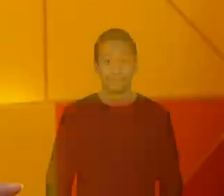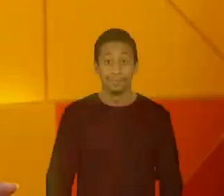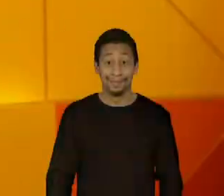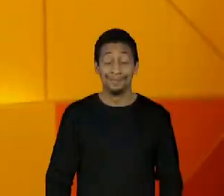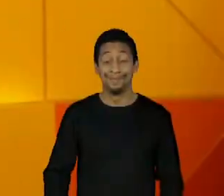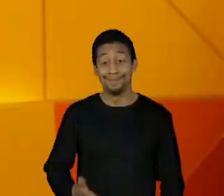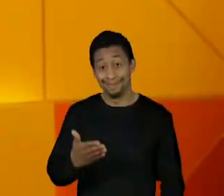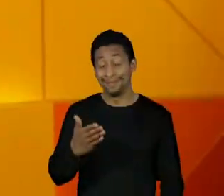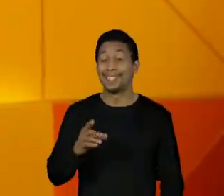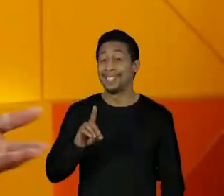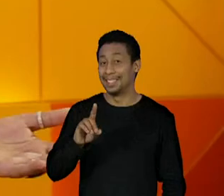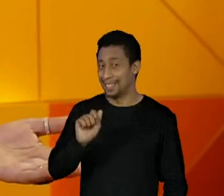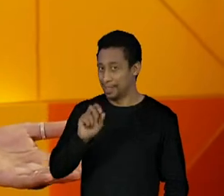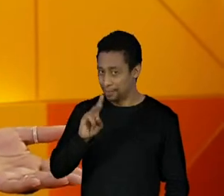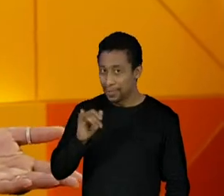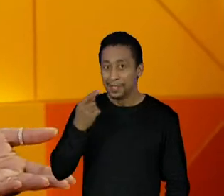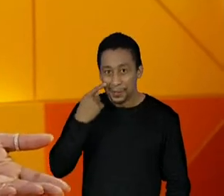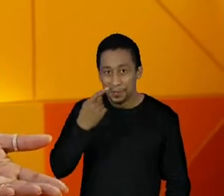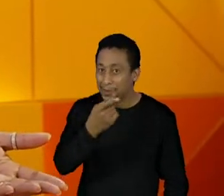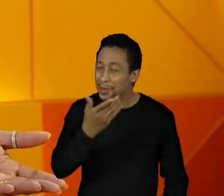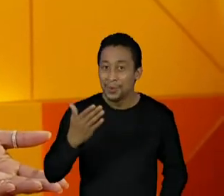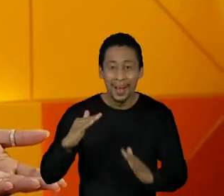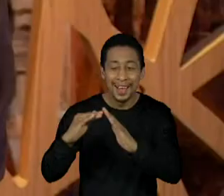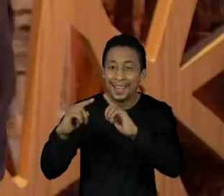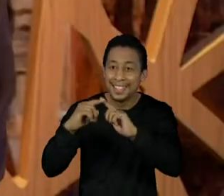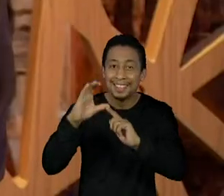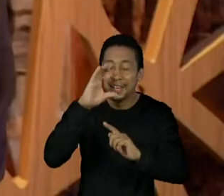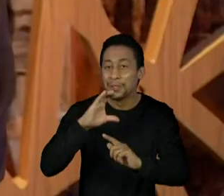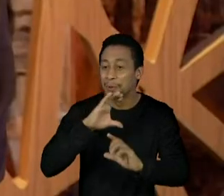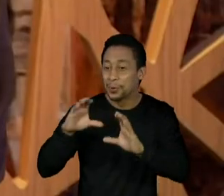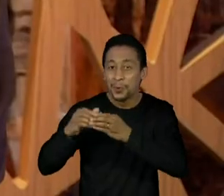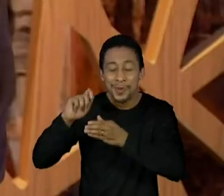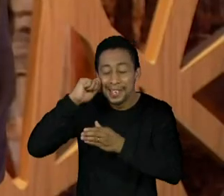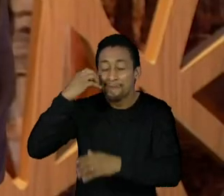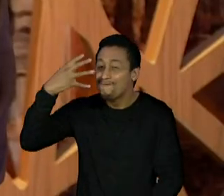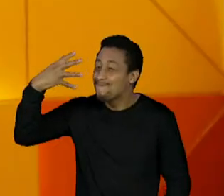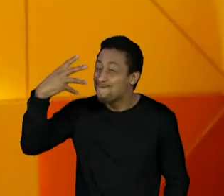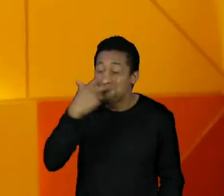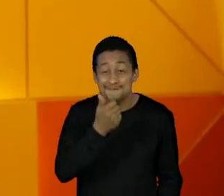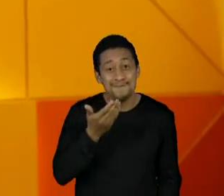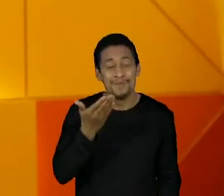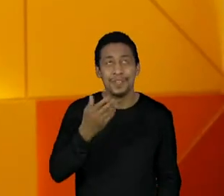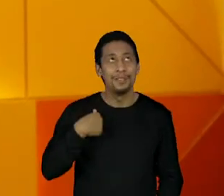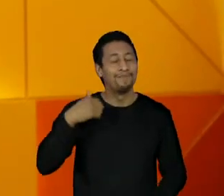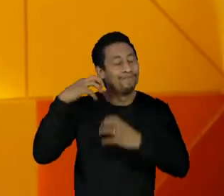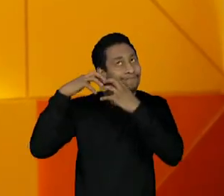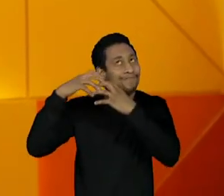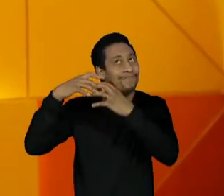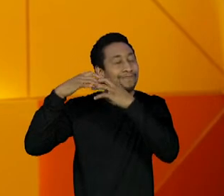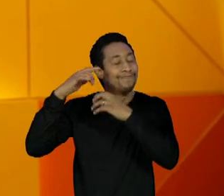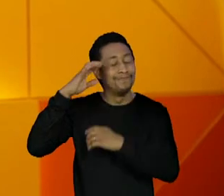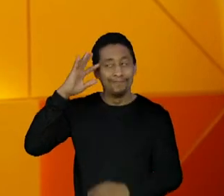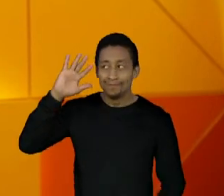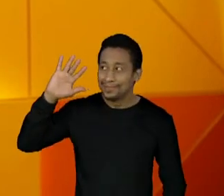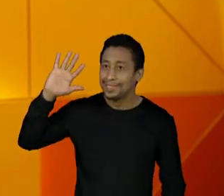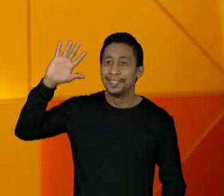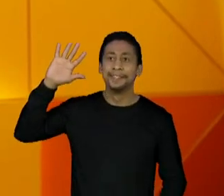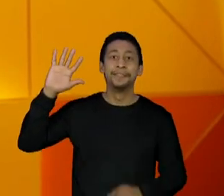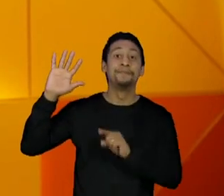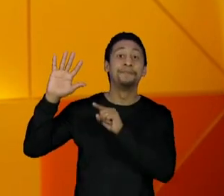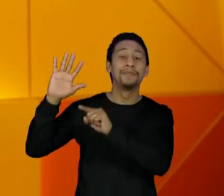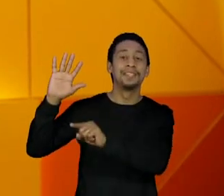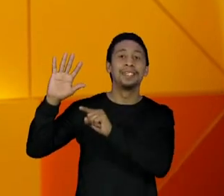Frei Davi, é inegável a beleza dessas irmandades afrodiaspóricas e eu fiquei aqui refletindo, será que a gente pode dizer que elas só